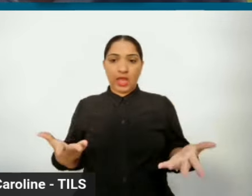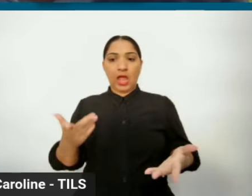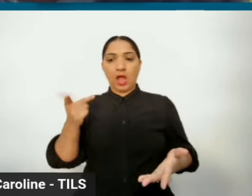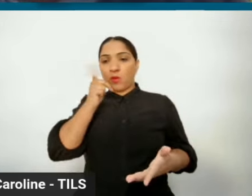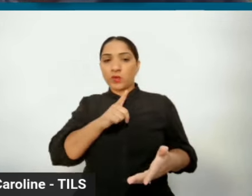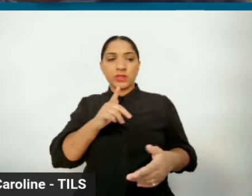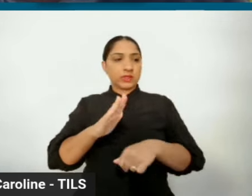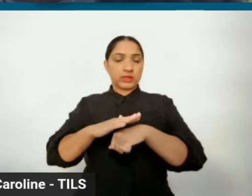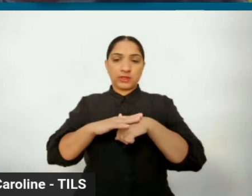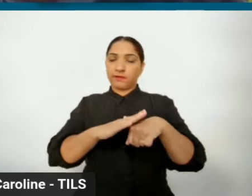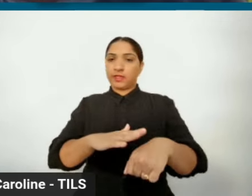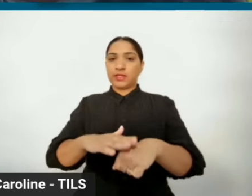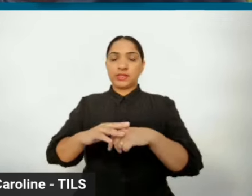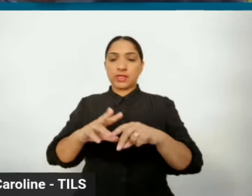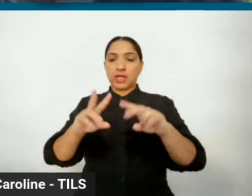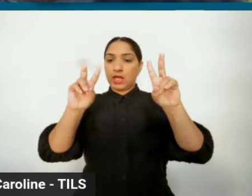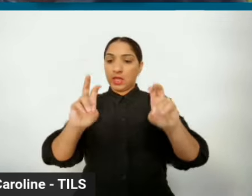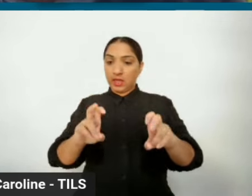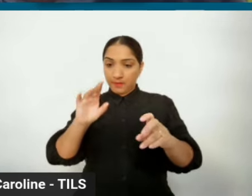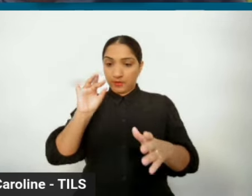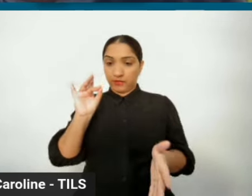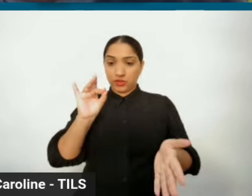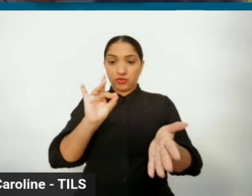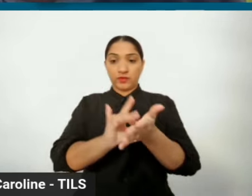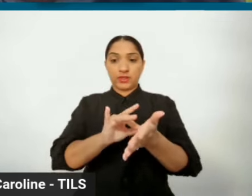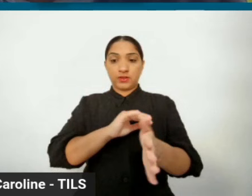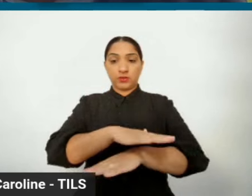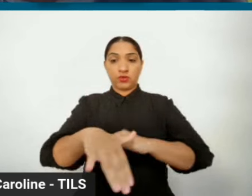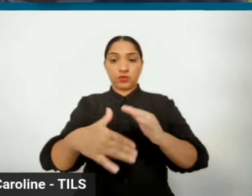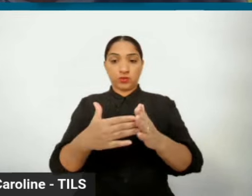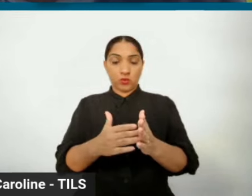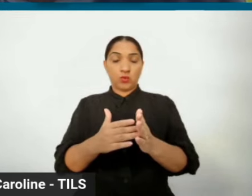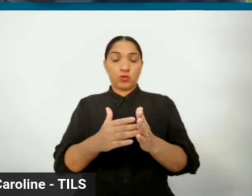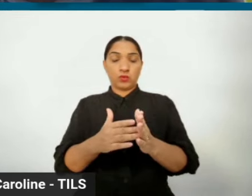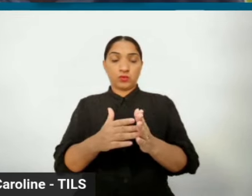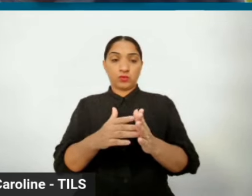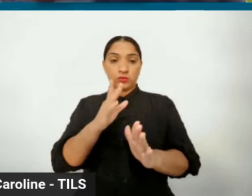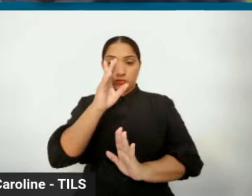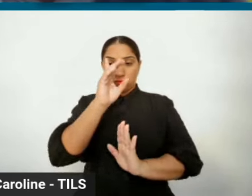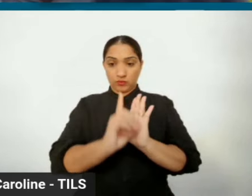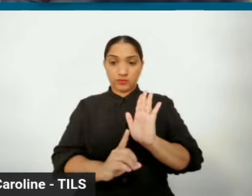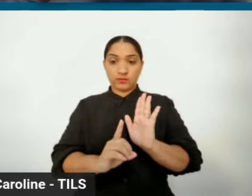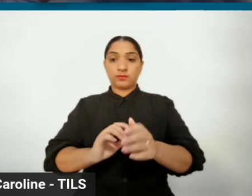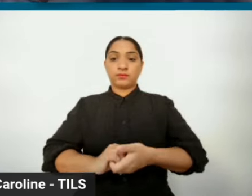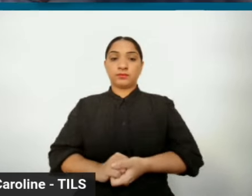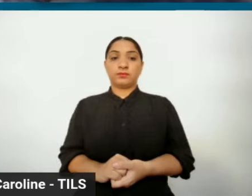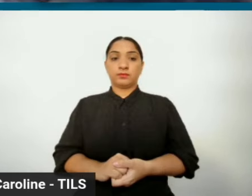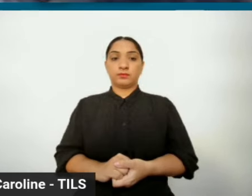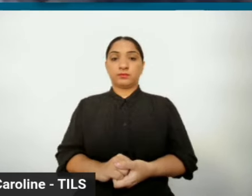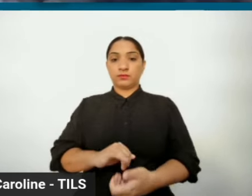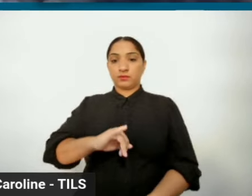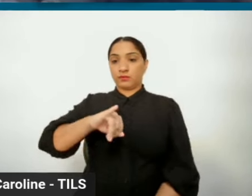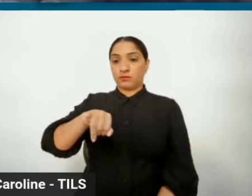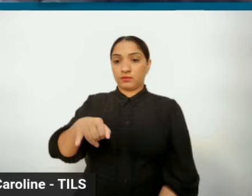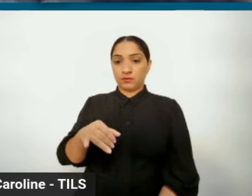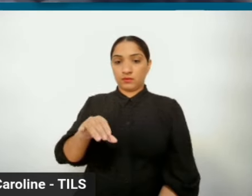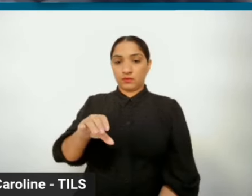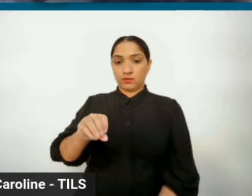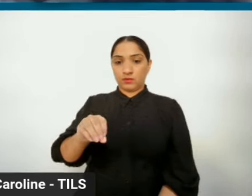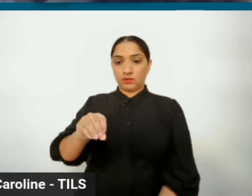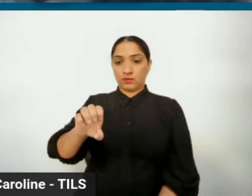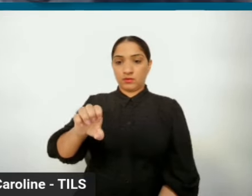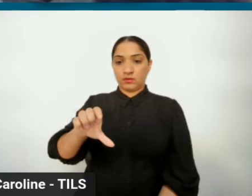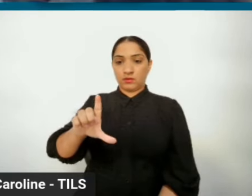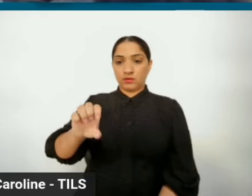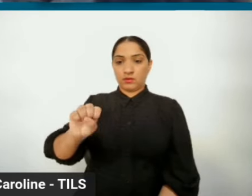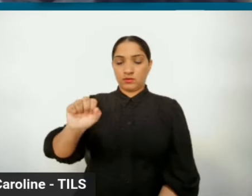ações para a efetivação de todos esses direitos. Doutor Joelson, nós estamos vivendo em todo o Brasil